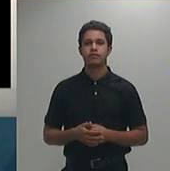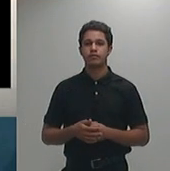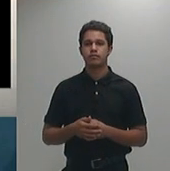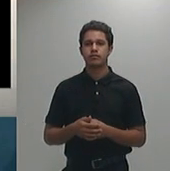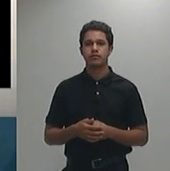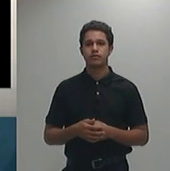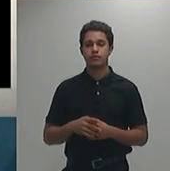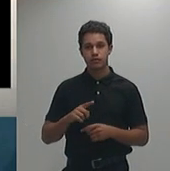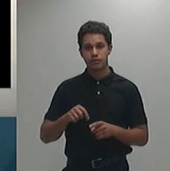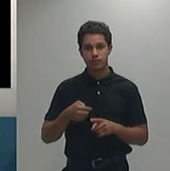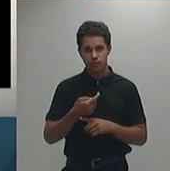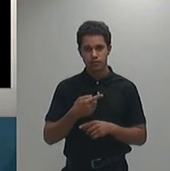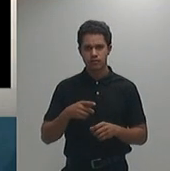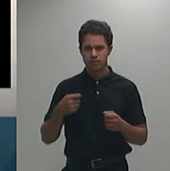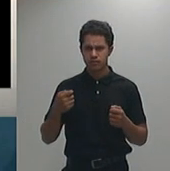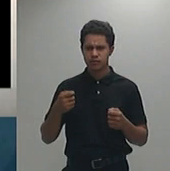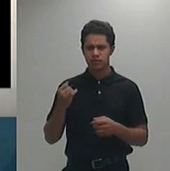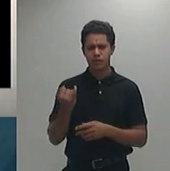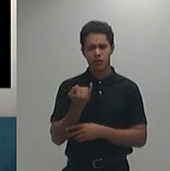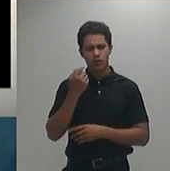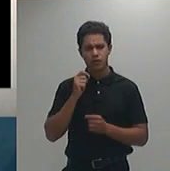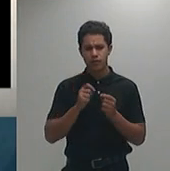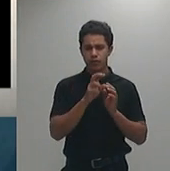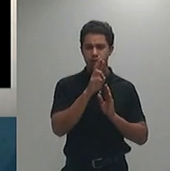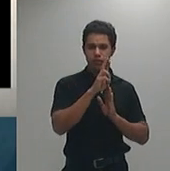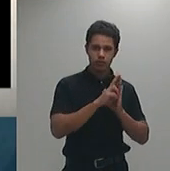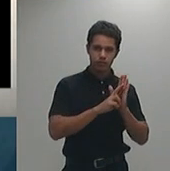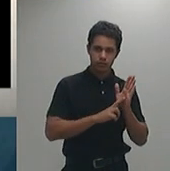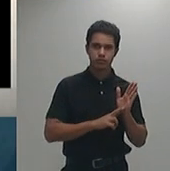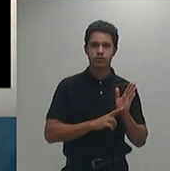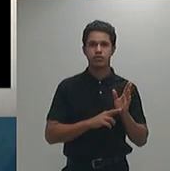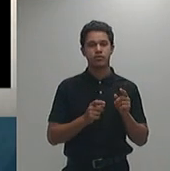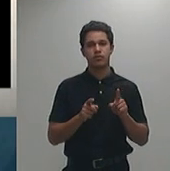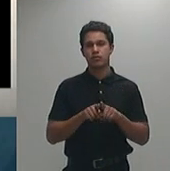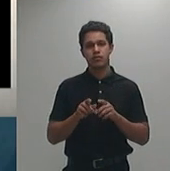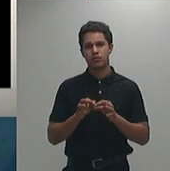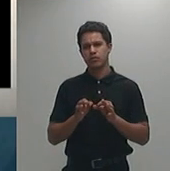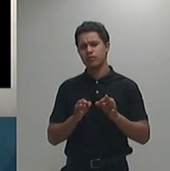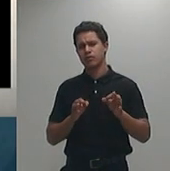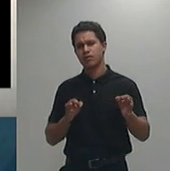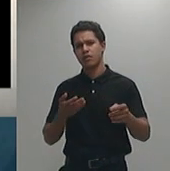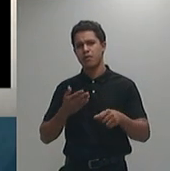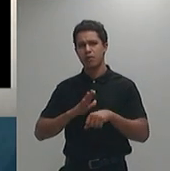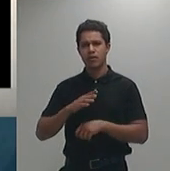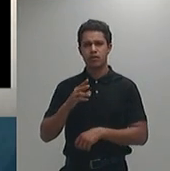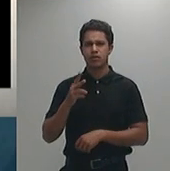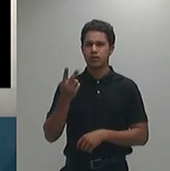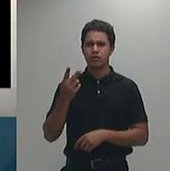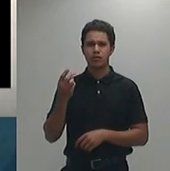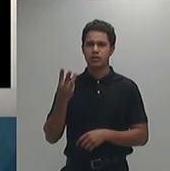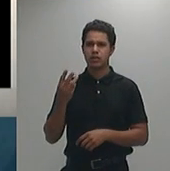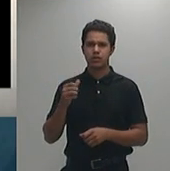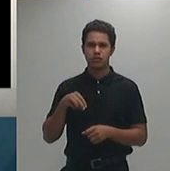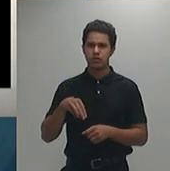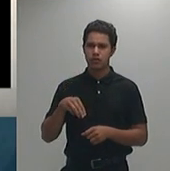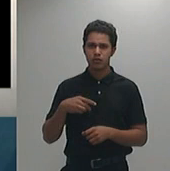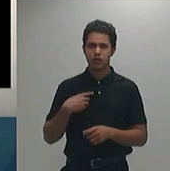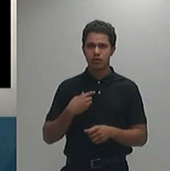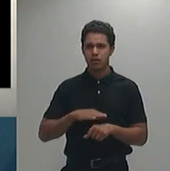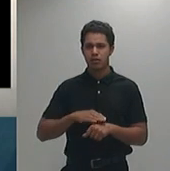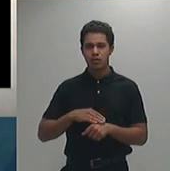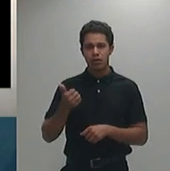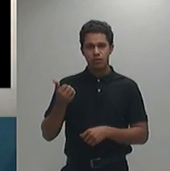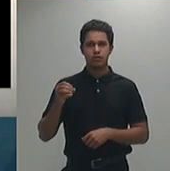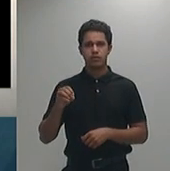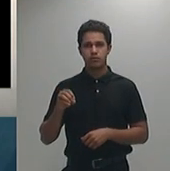seria importante ainda registrar e não me estenderei mais últimos dois ter minutos dentro em 10 minutos apenas